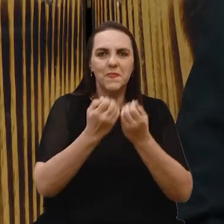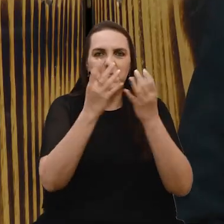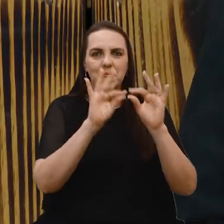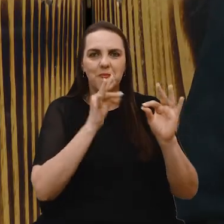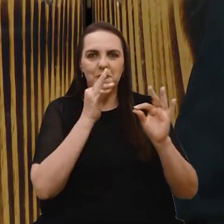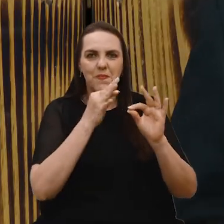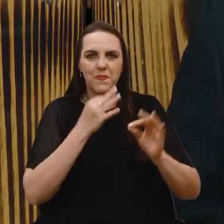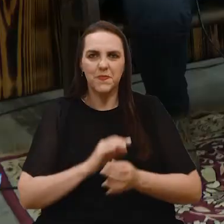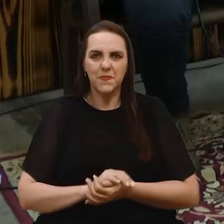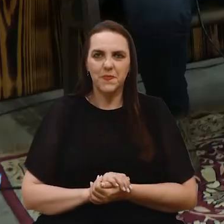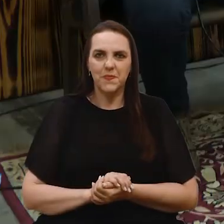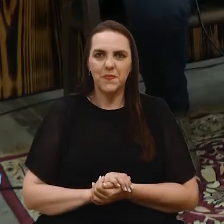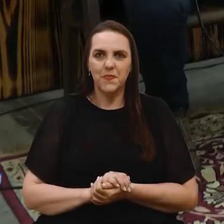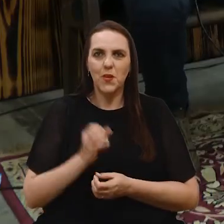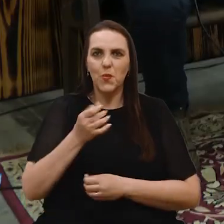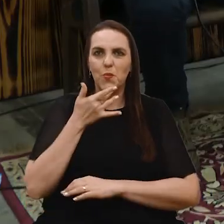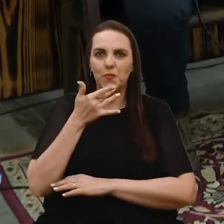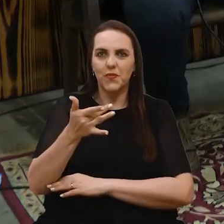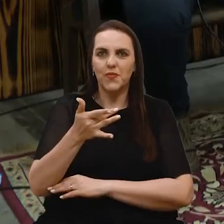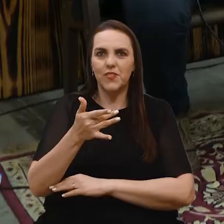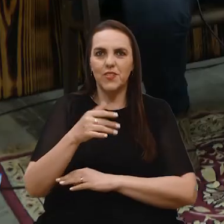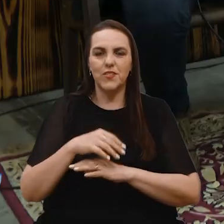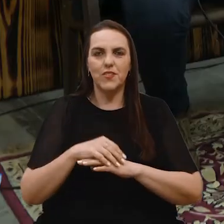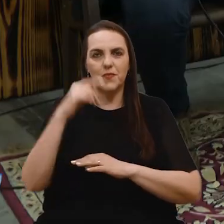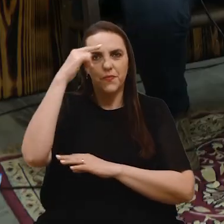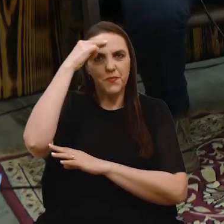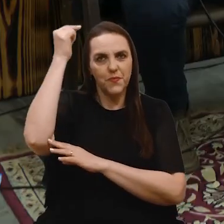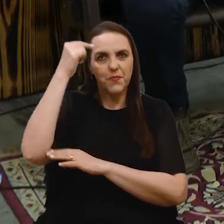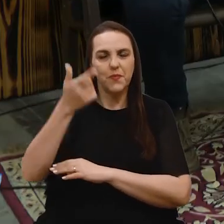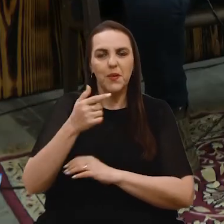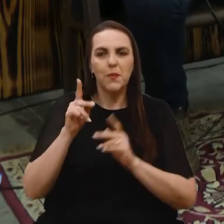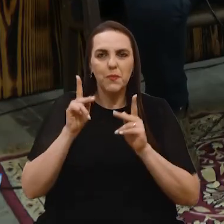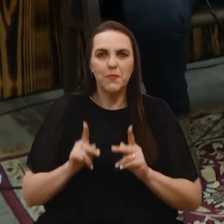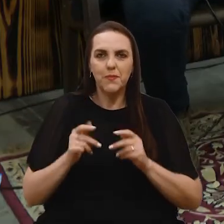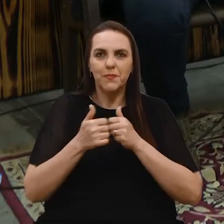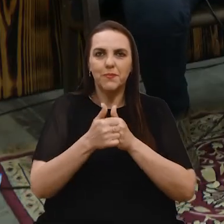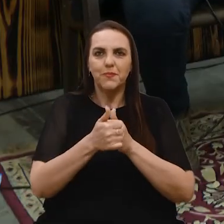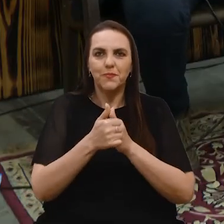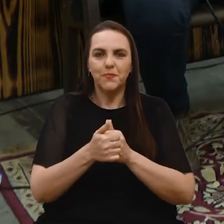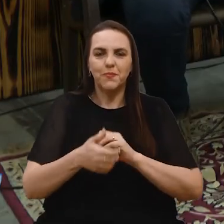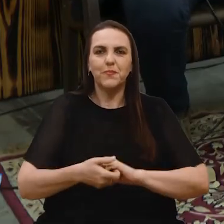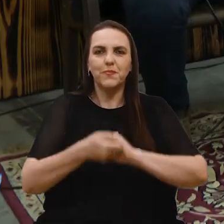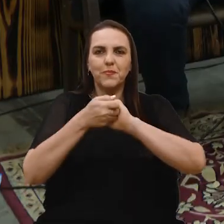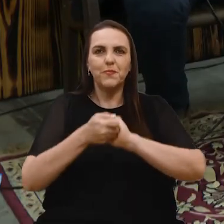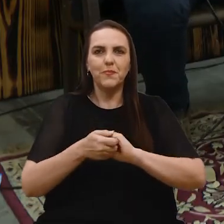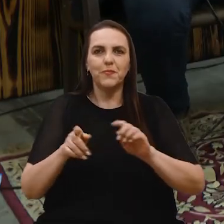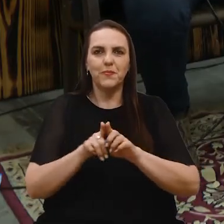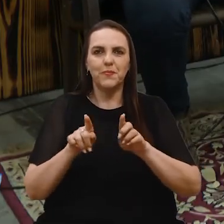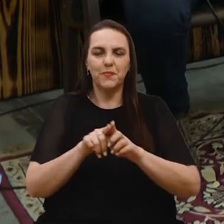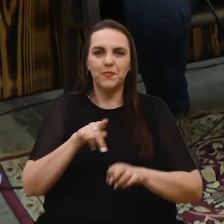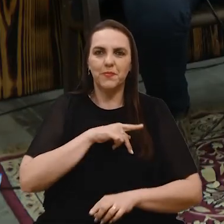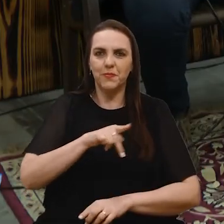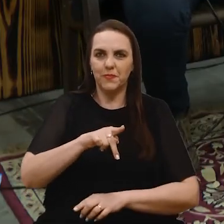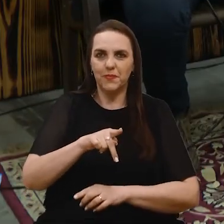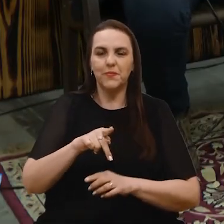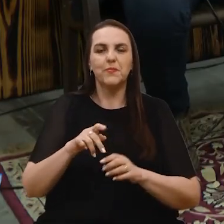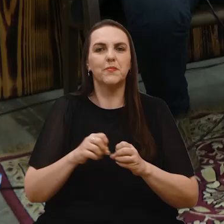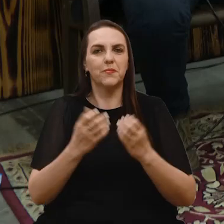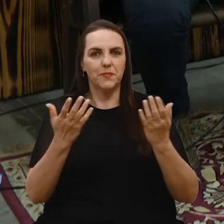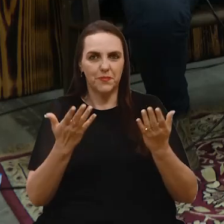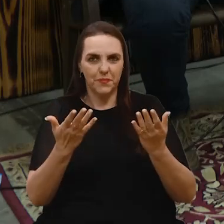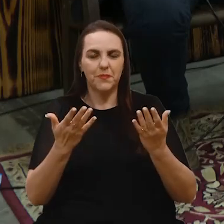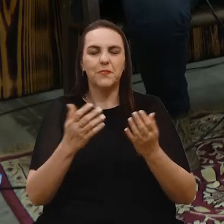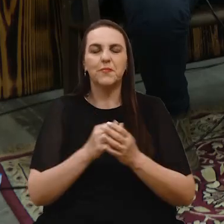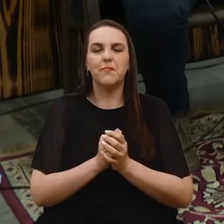da Uva. Boa tarde, Fábio, pessoal que tem nos acompanhado. Quero cumprimentar também o presidente da festa, o Bertotto,